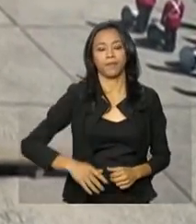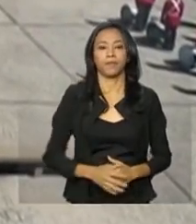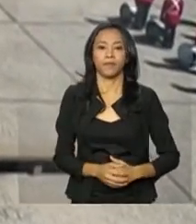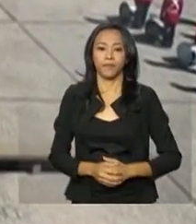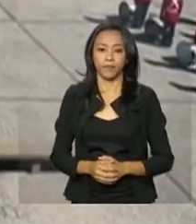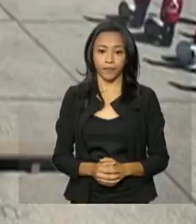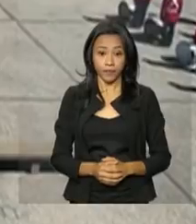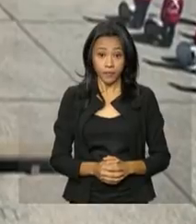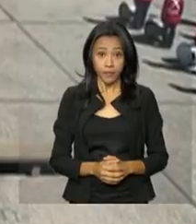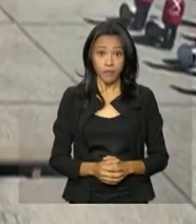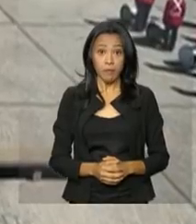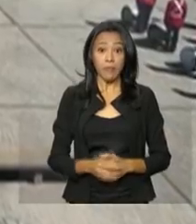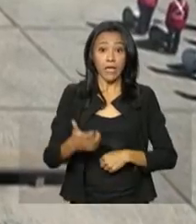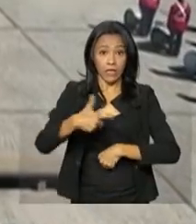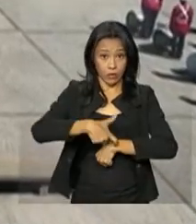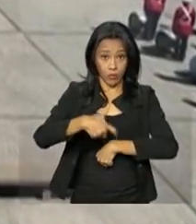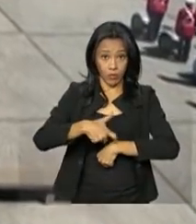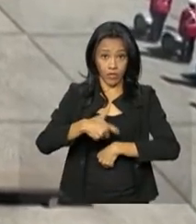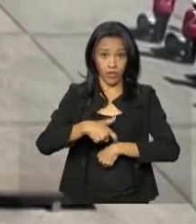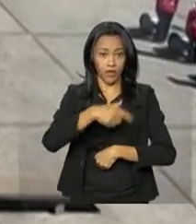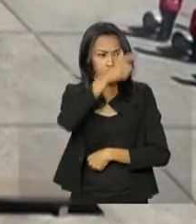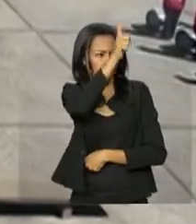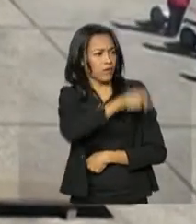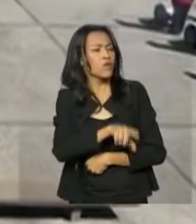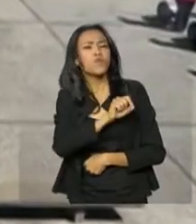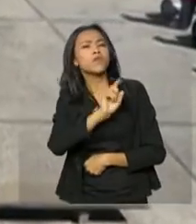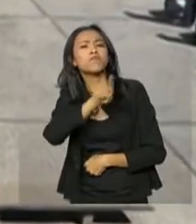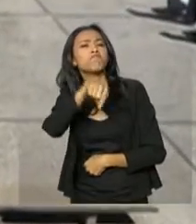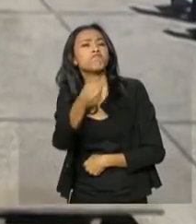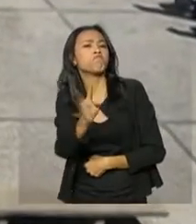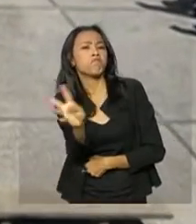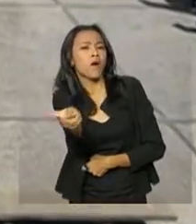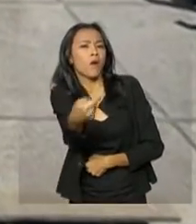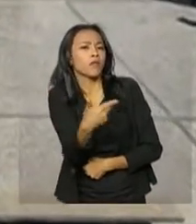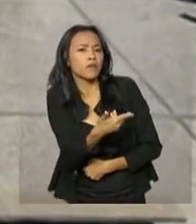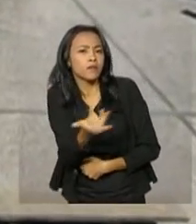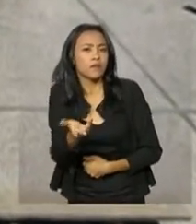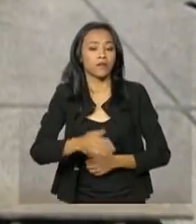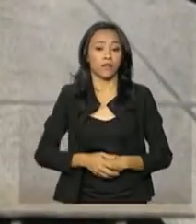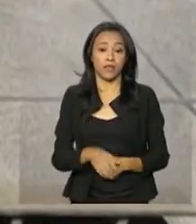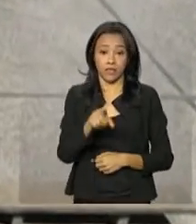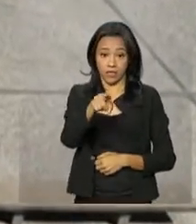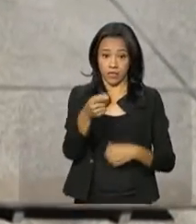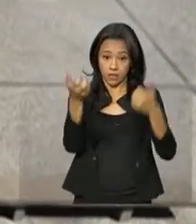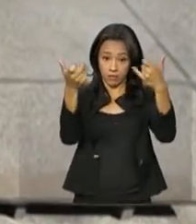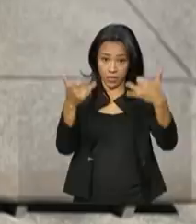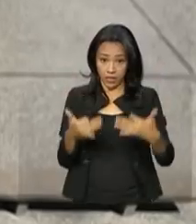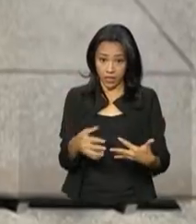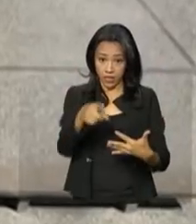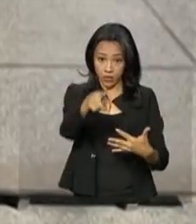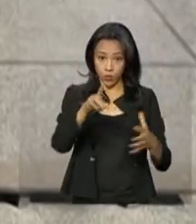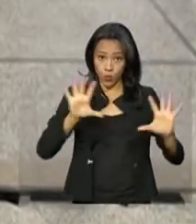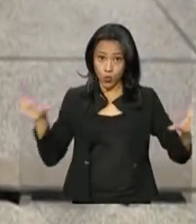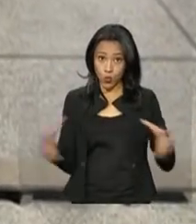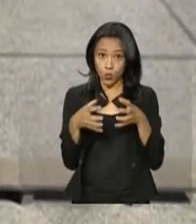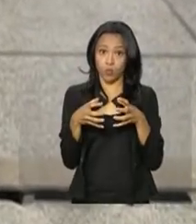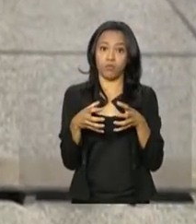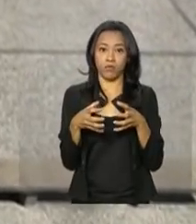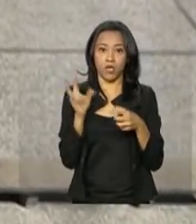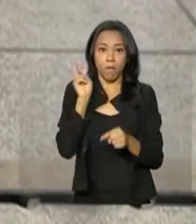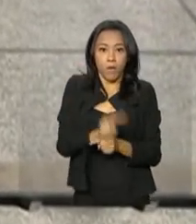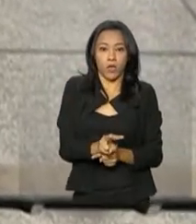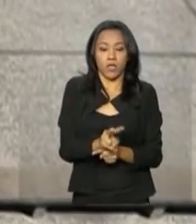Neste momento, comandante Anderson, o que acontece? Nesse momento, a guarda-bandeira está se voltando para a autoridade